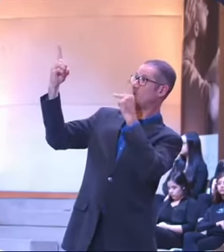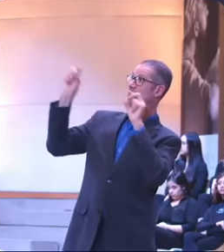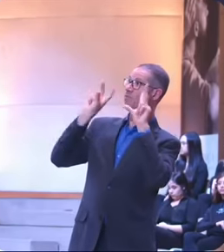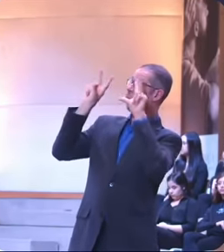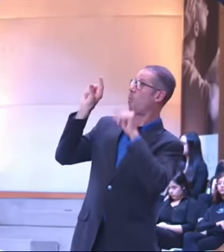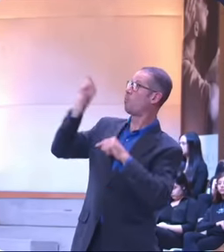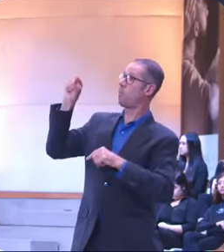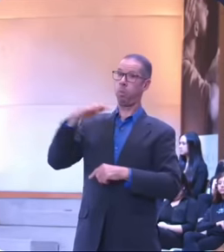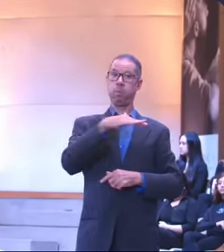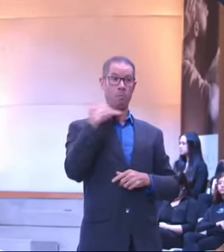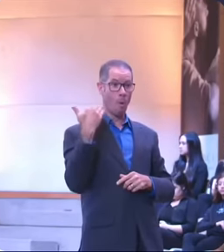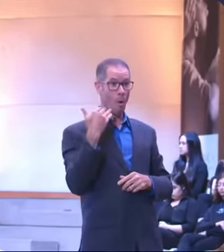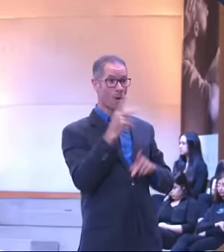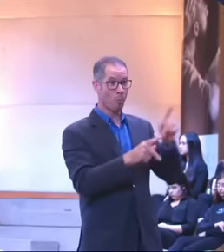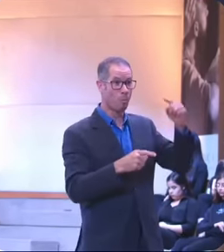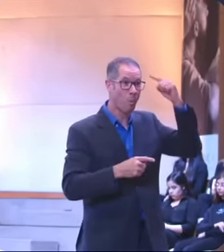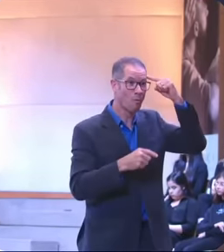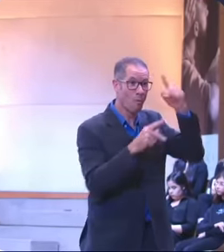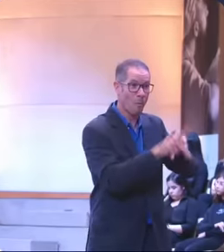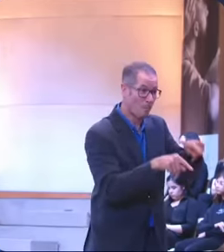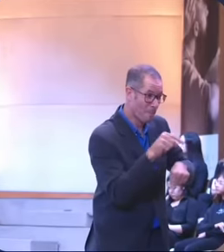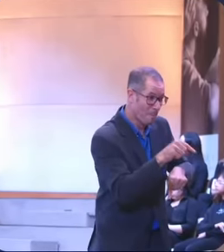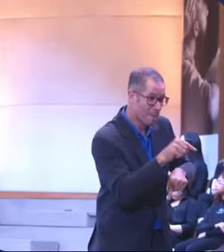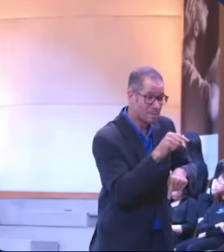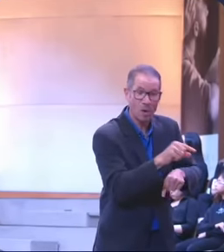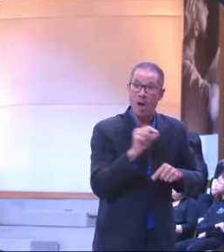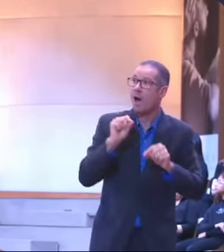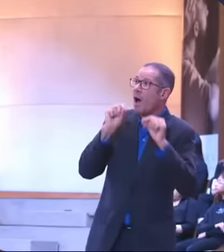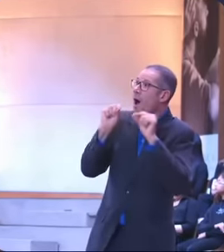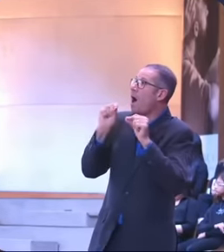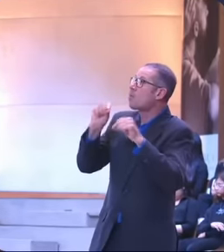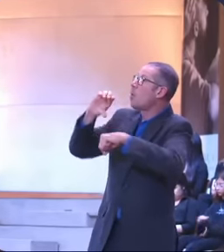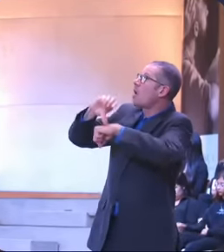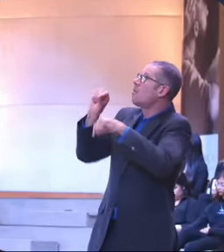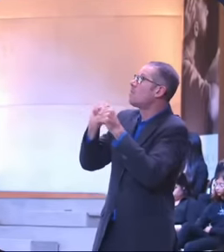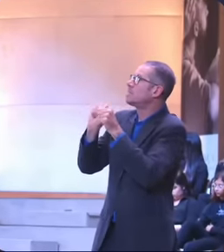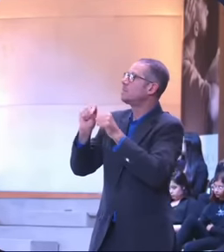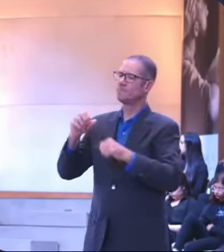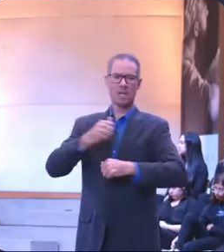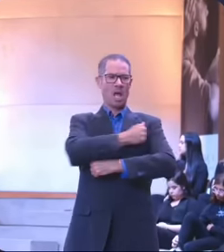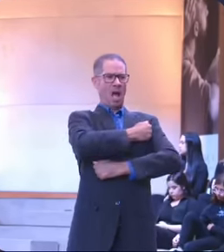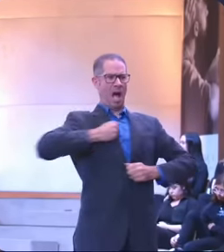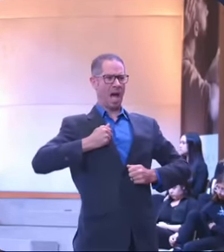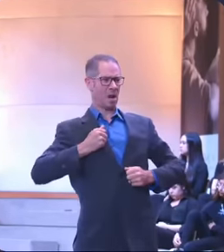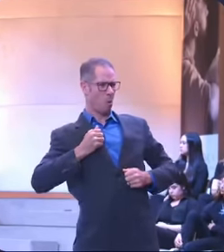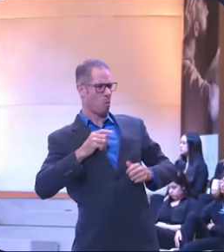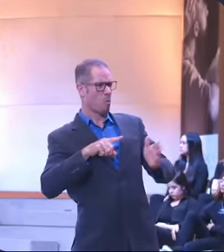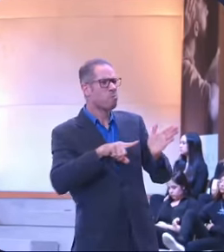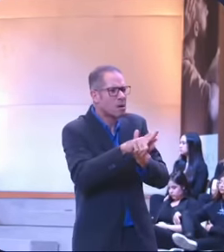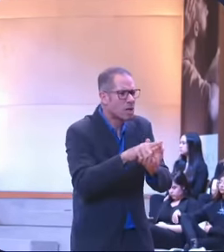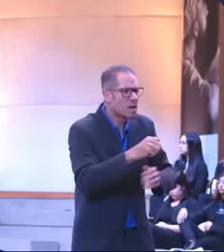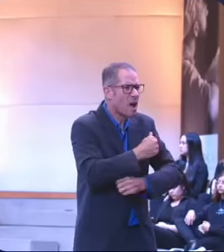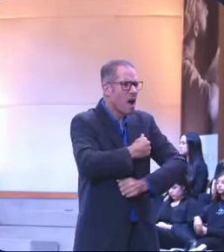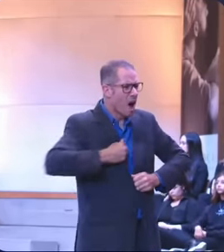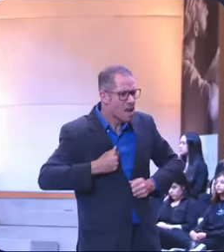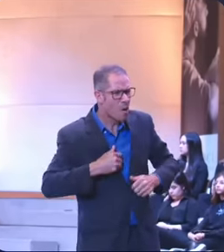morreu. E aí disseram: o que nós vamos fazer? Chegaram para Arão e disseram para Arão: